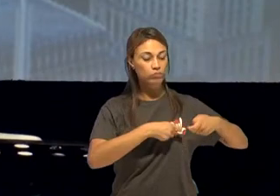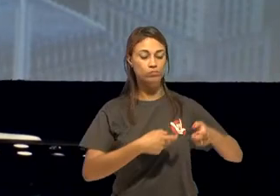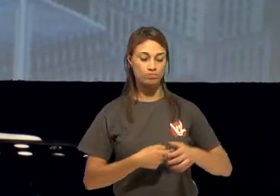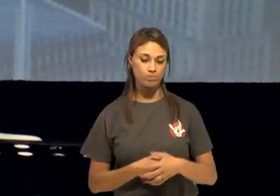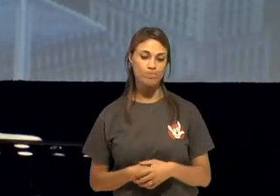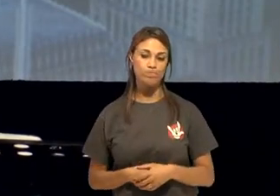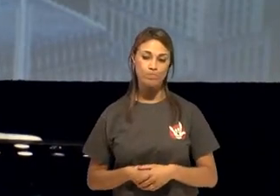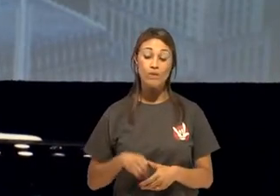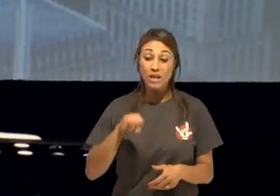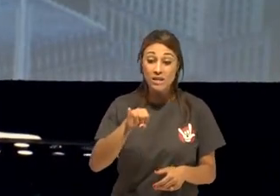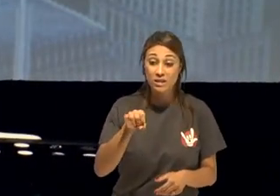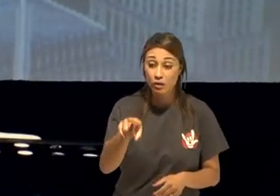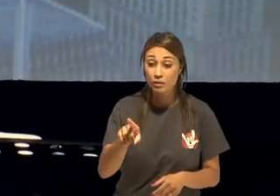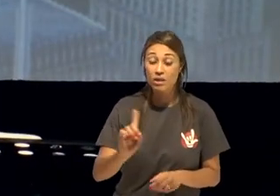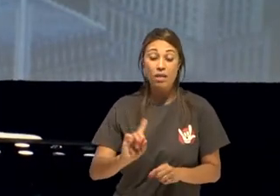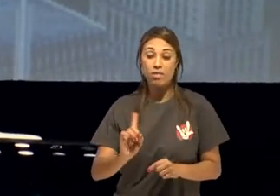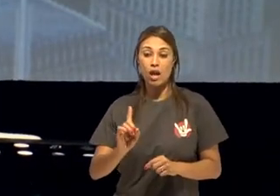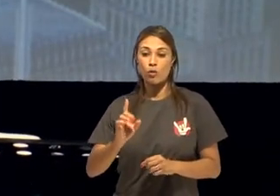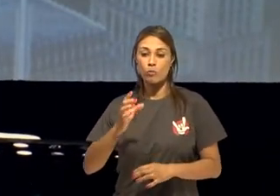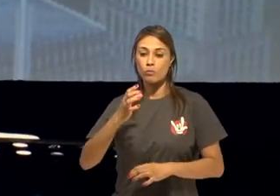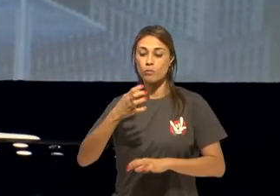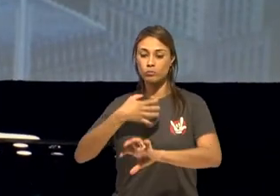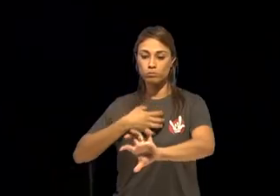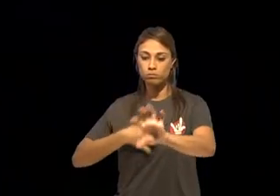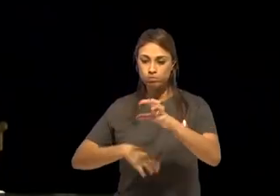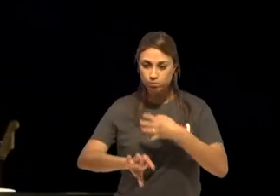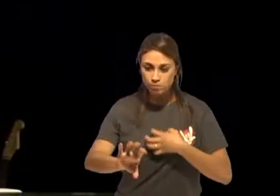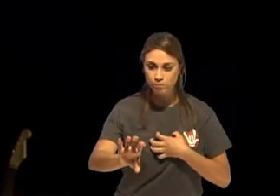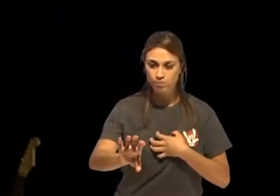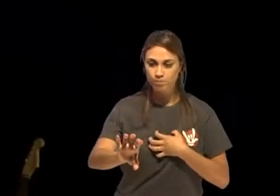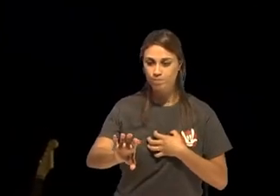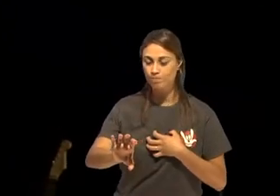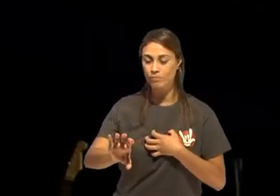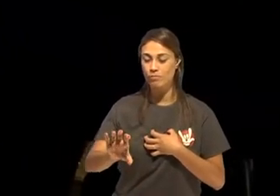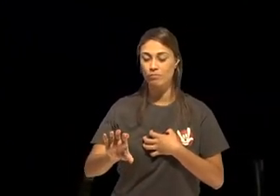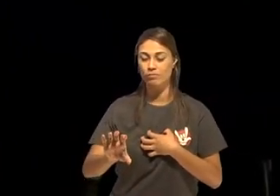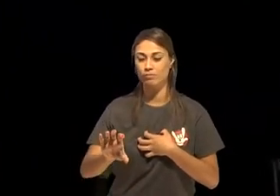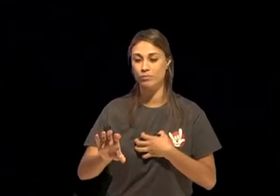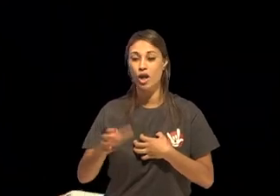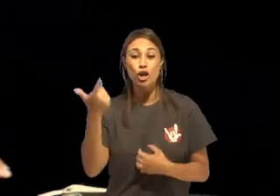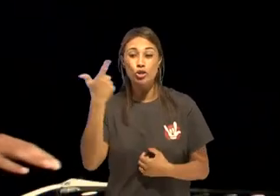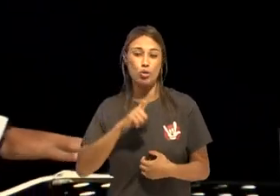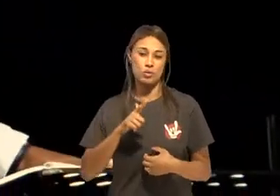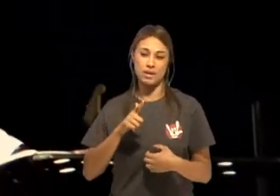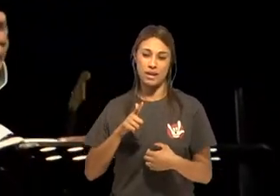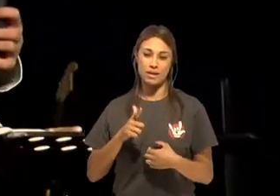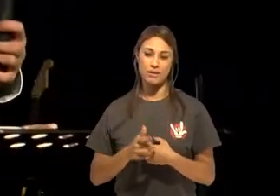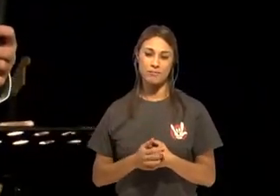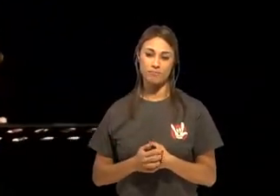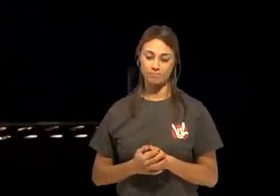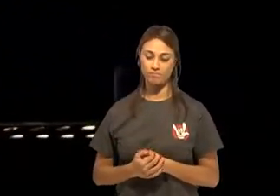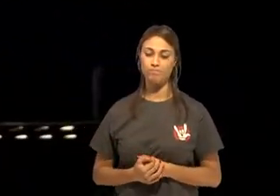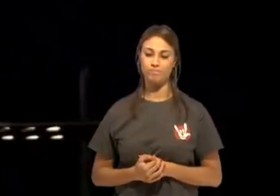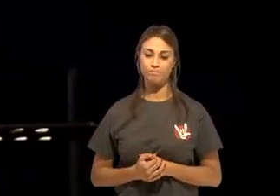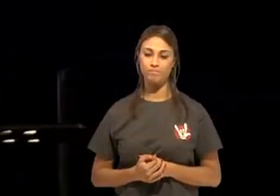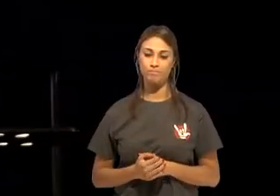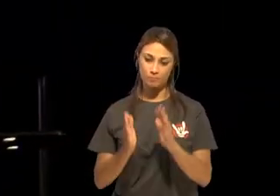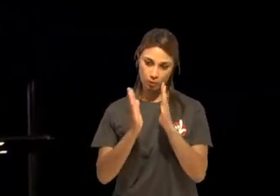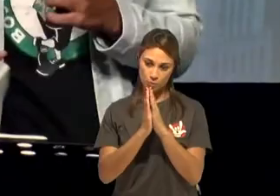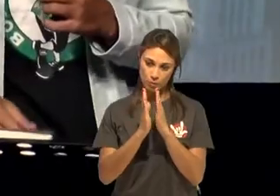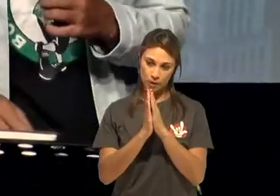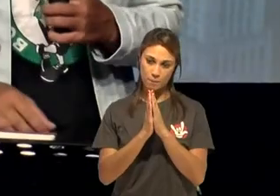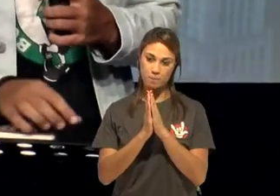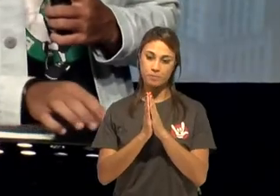cavar. Amém? Amém, Henrique? Vamos orar? Pai, em nome do Senhor Jesus, nós te agradecemos,